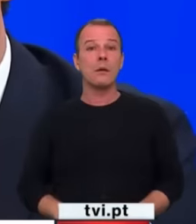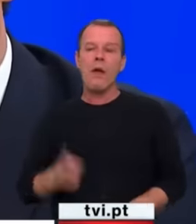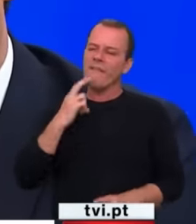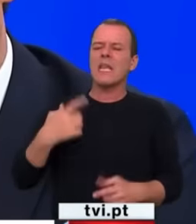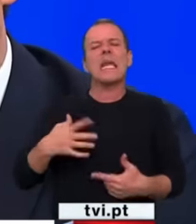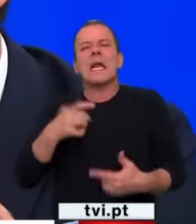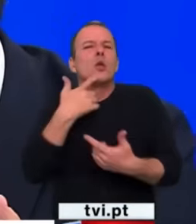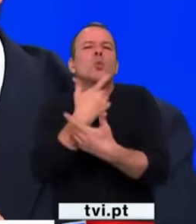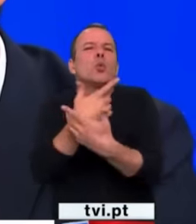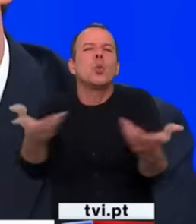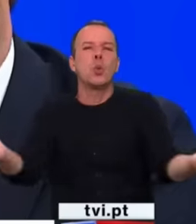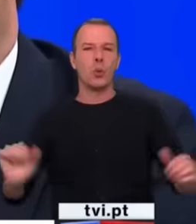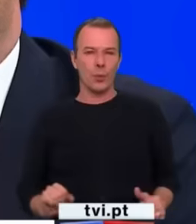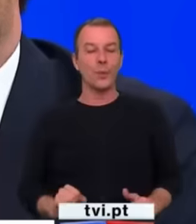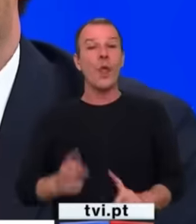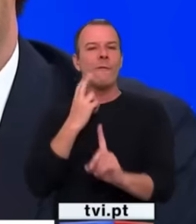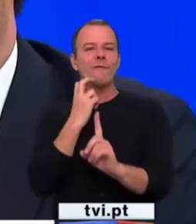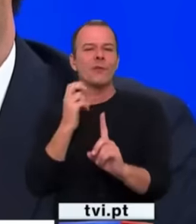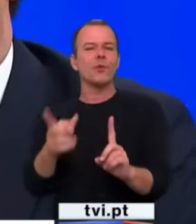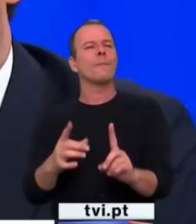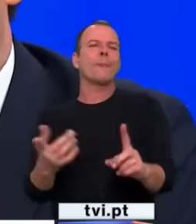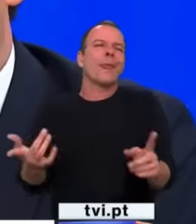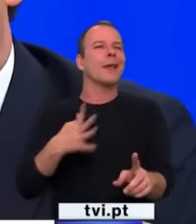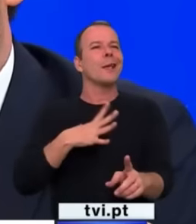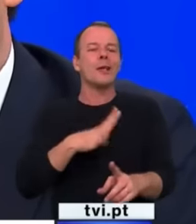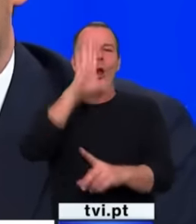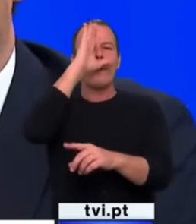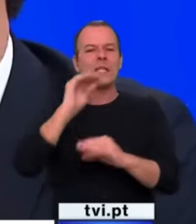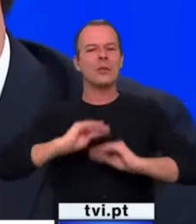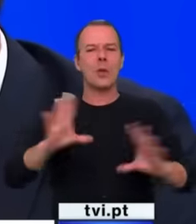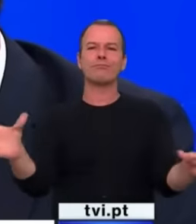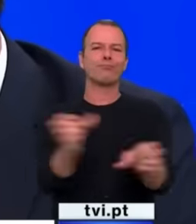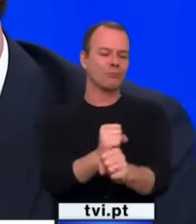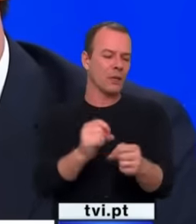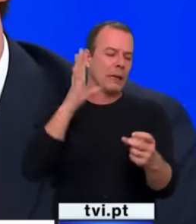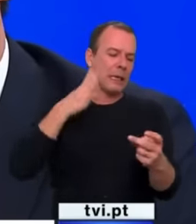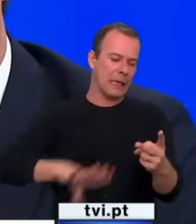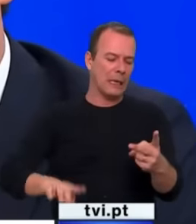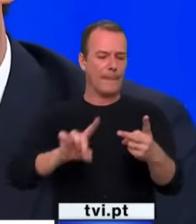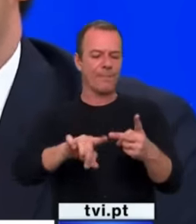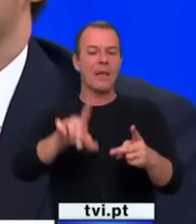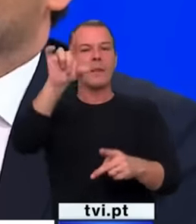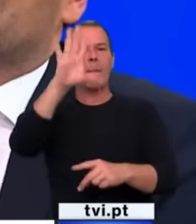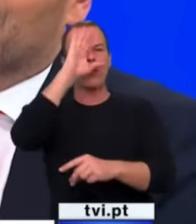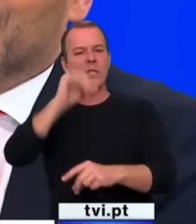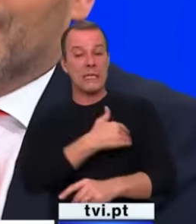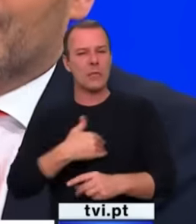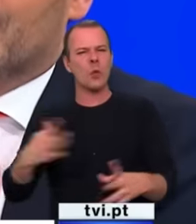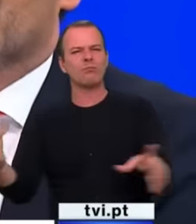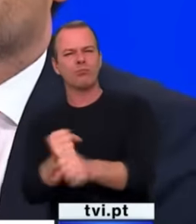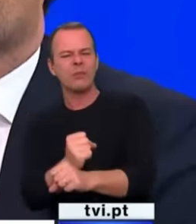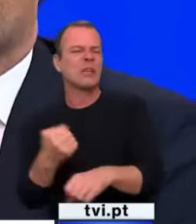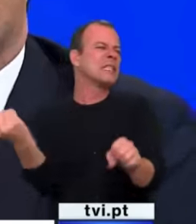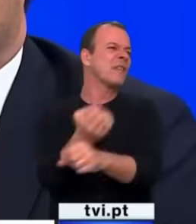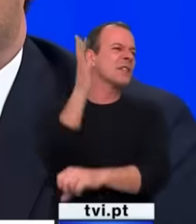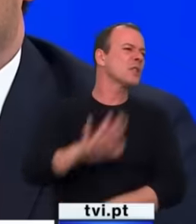tudo, na realidade. Está a mentir. Porque o André Ventura já quis extinguir o Ministério da Educação, já quis extinguir o Ministério da Saúde e o Serviço Nacional de